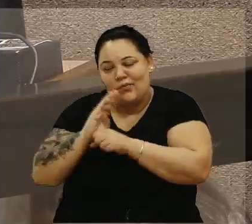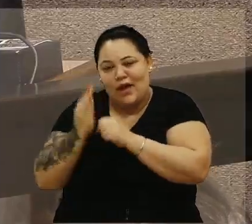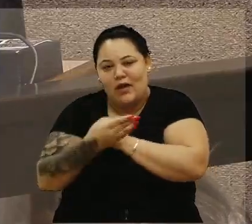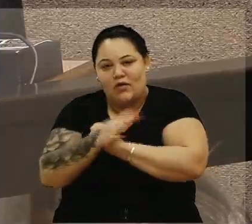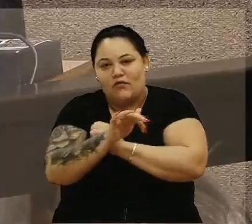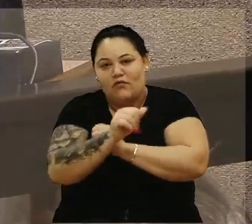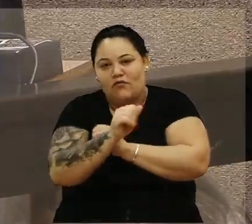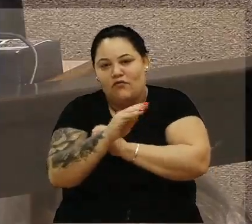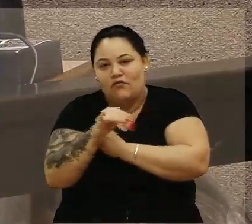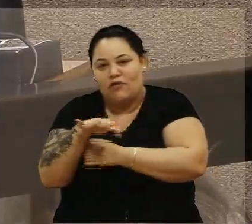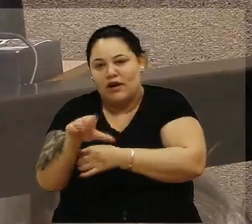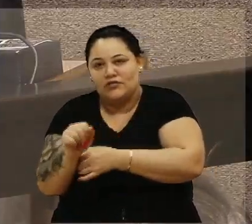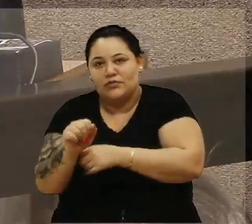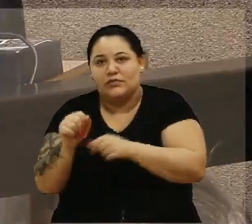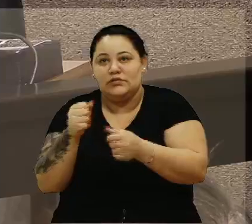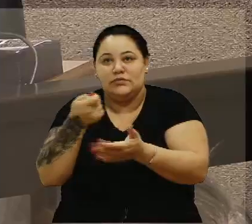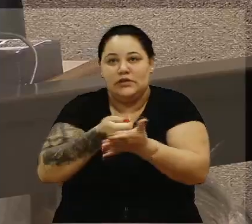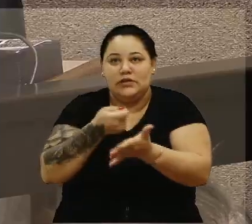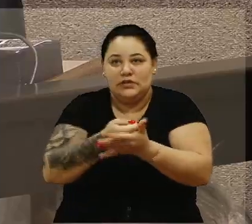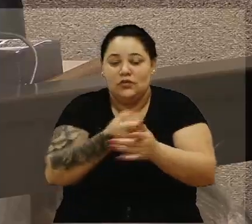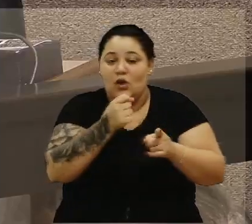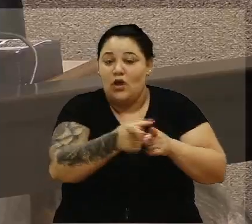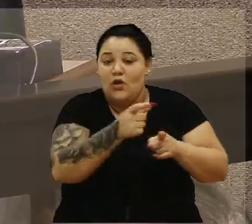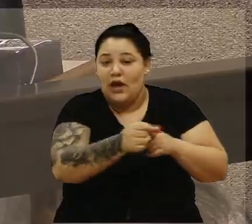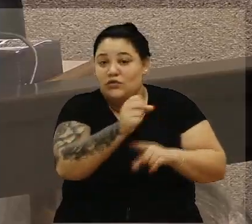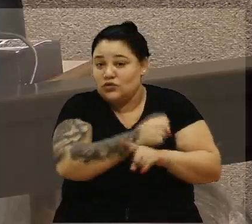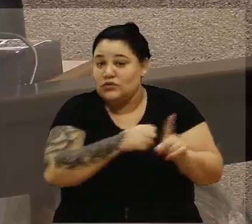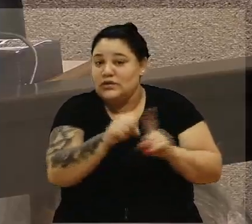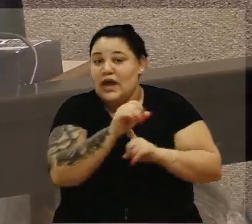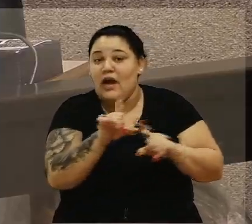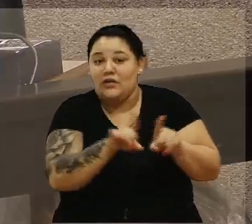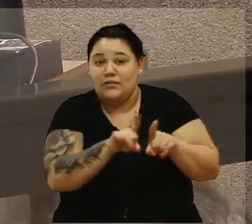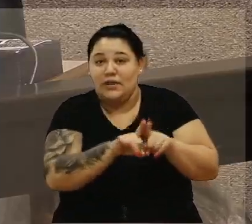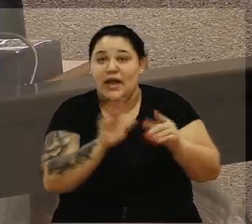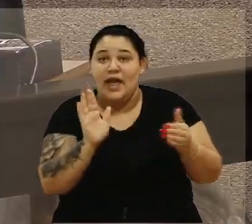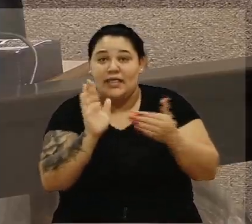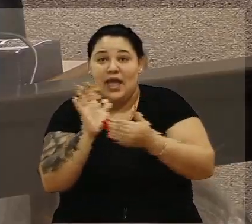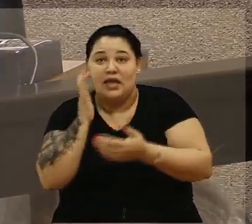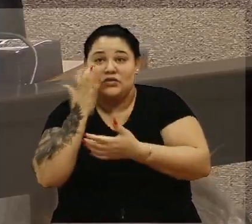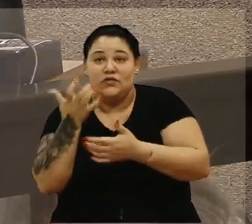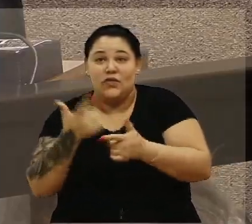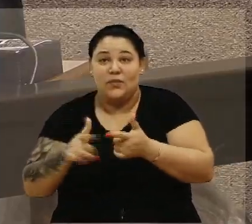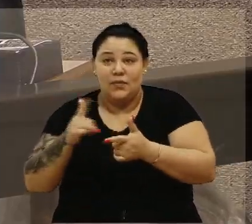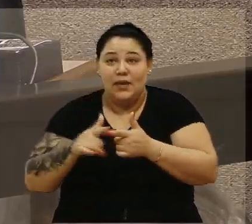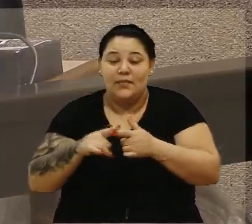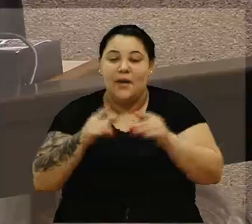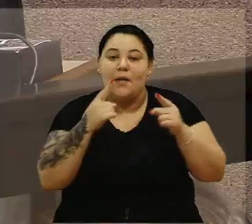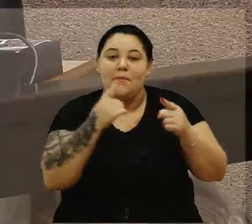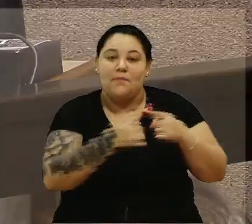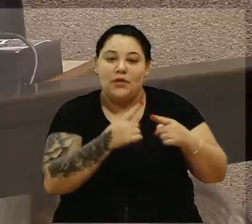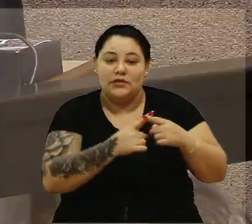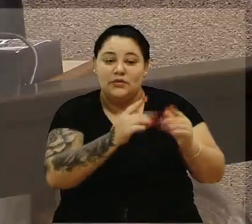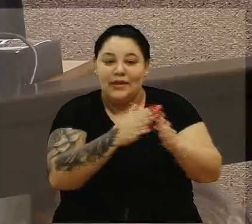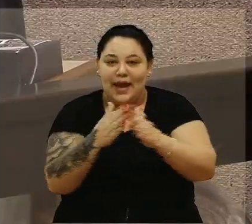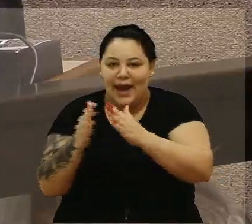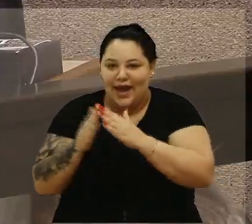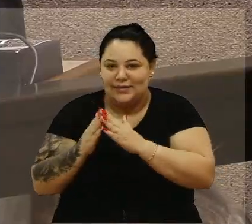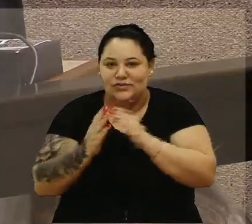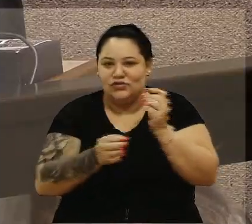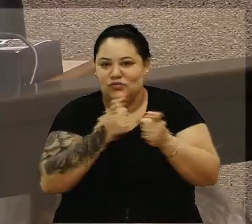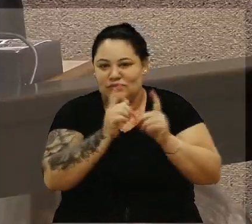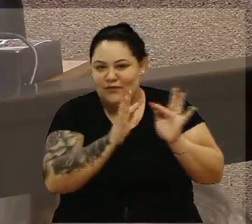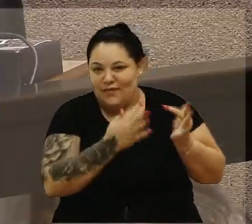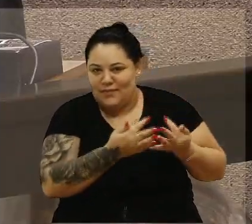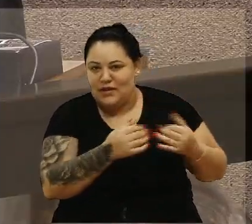está, então, em busca agora do aluguel social até que isso seja realizado, porque eles estão nas casas de parentes